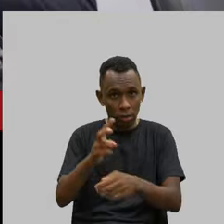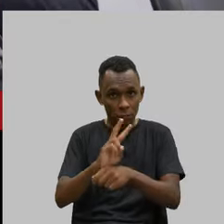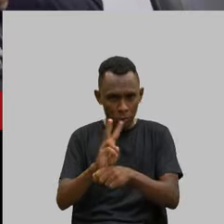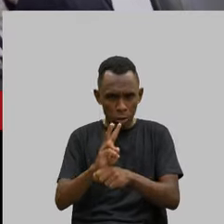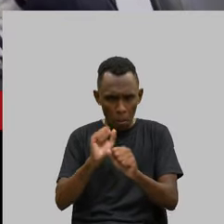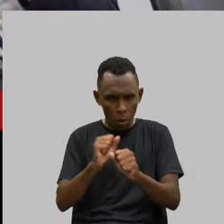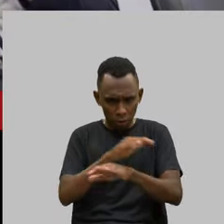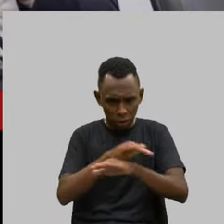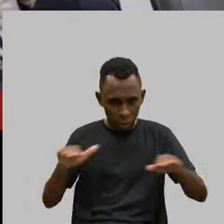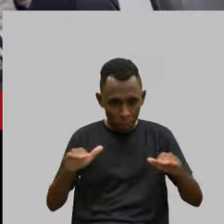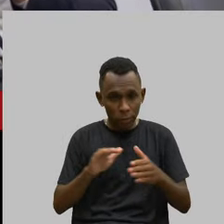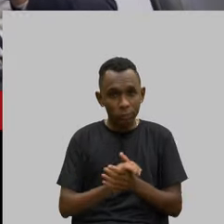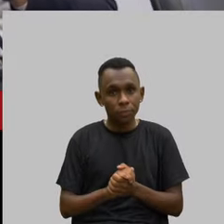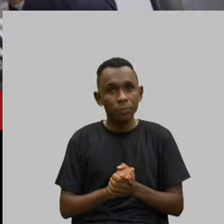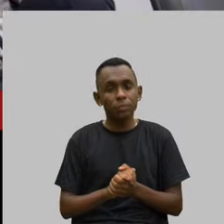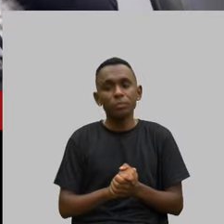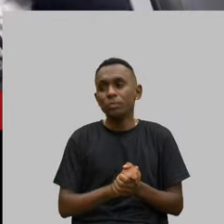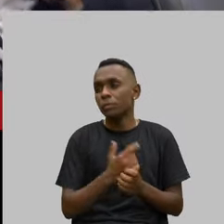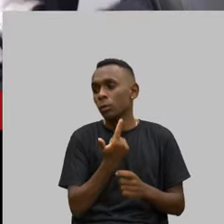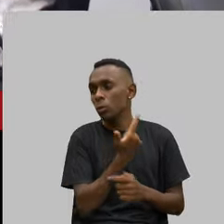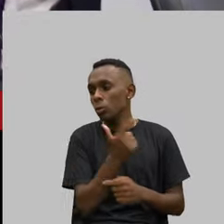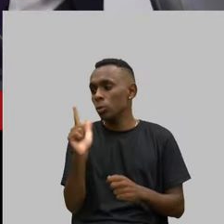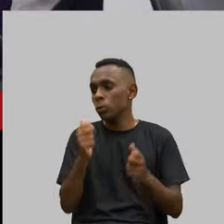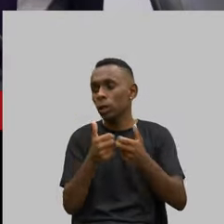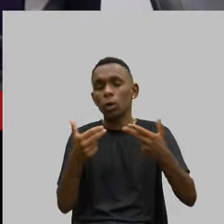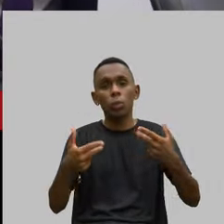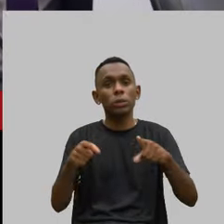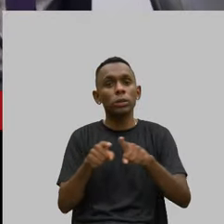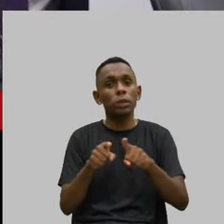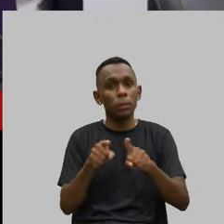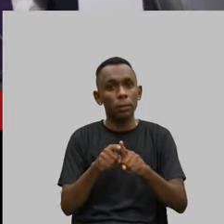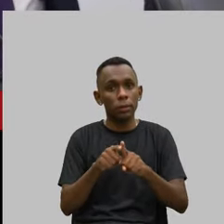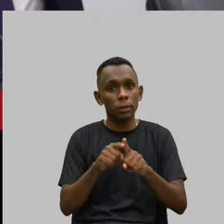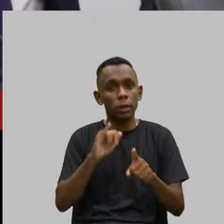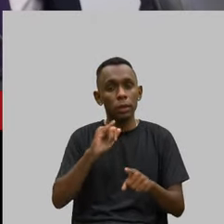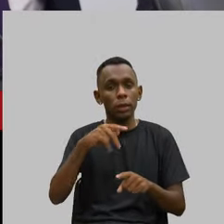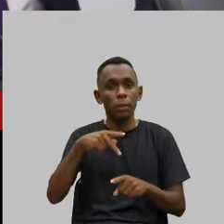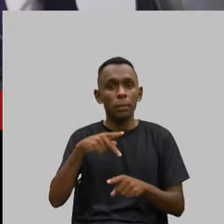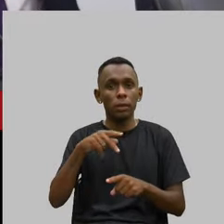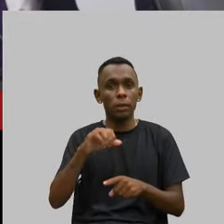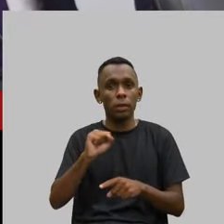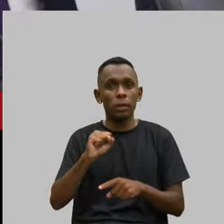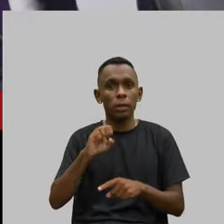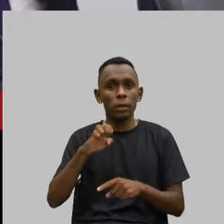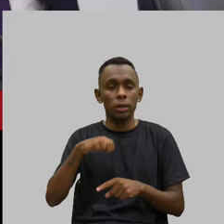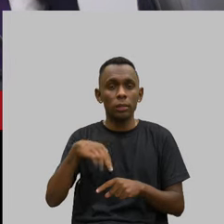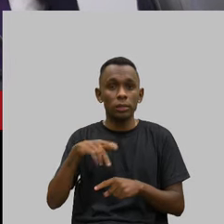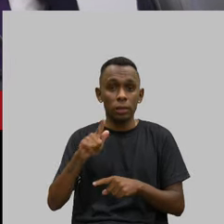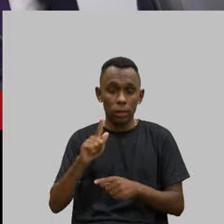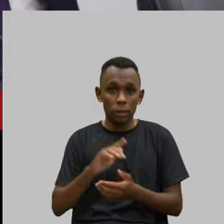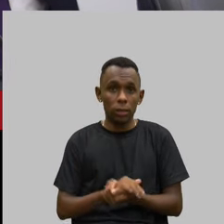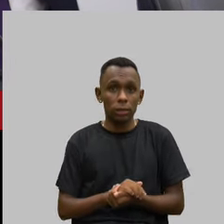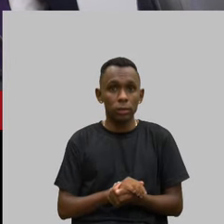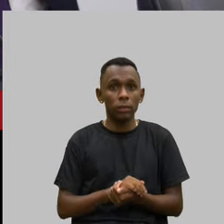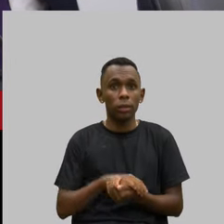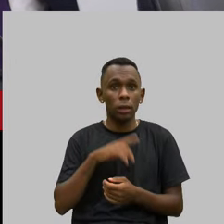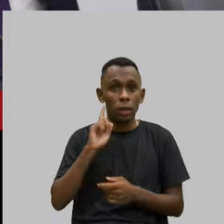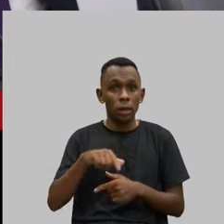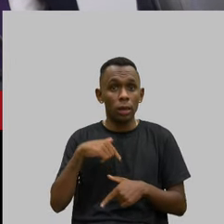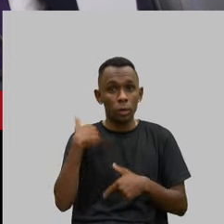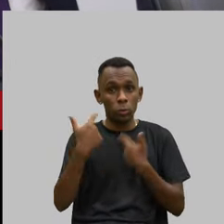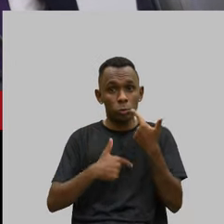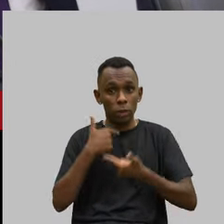fiscal outra coisa sobre o ipseng hoje nós temos um um presidente do ipseng funcionário de